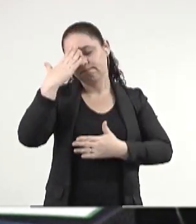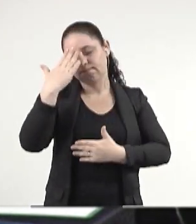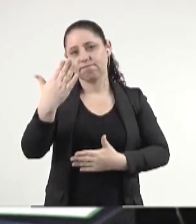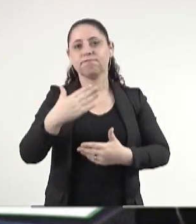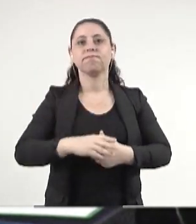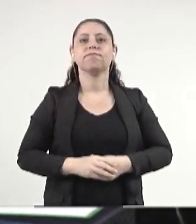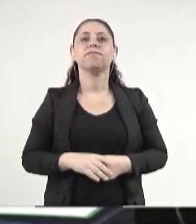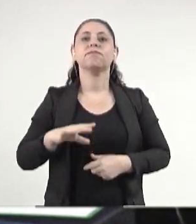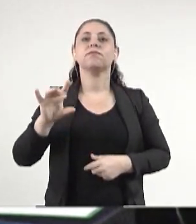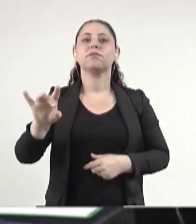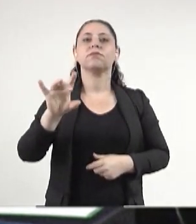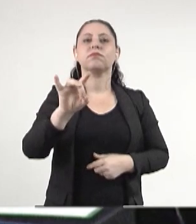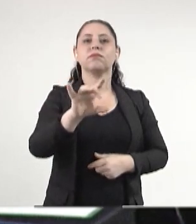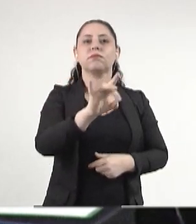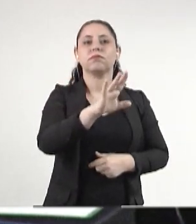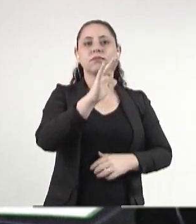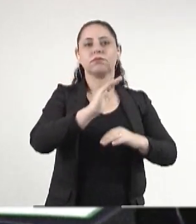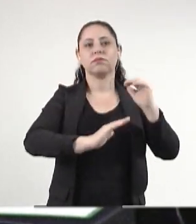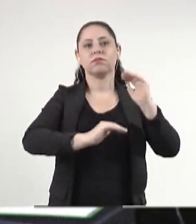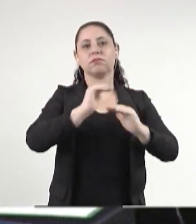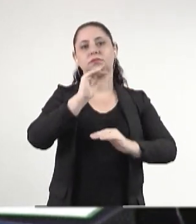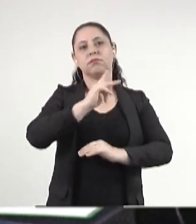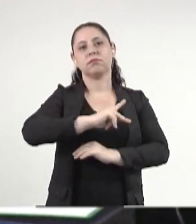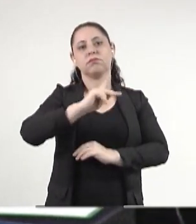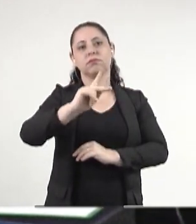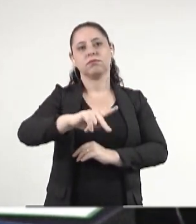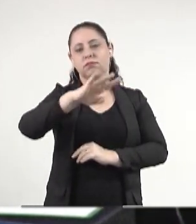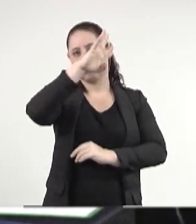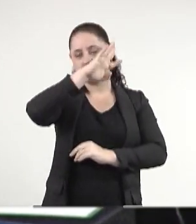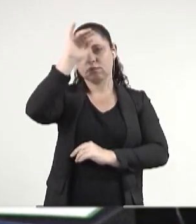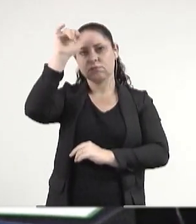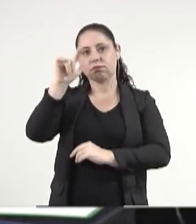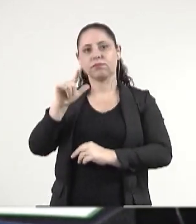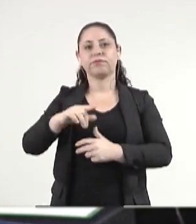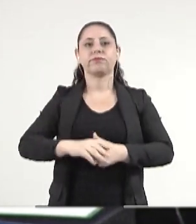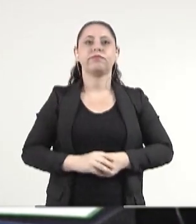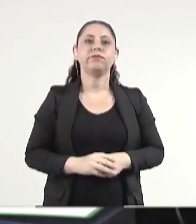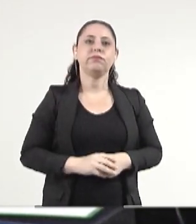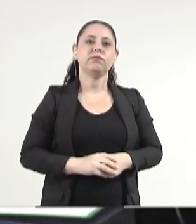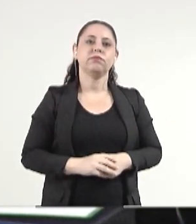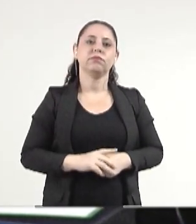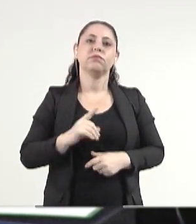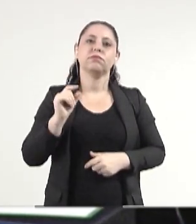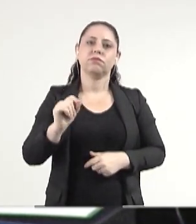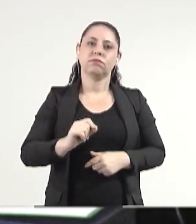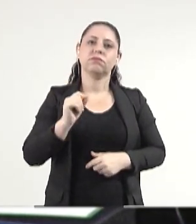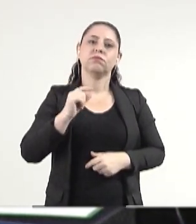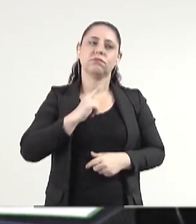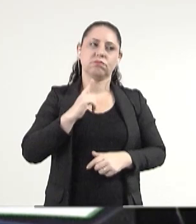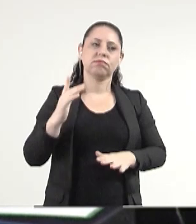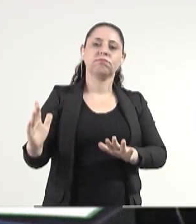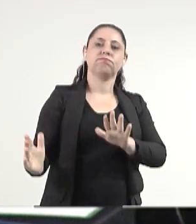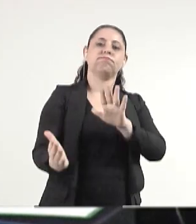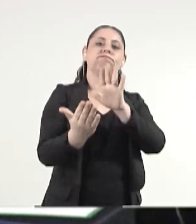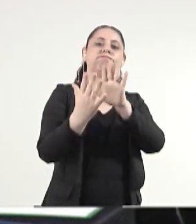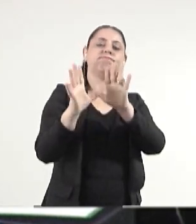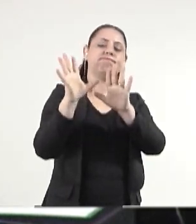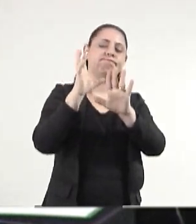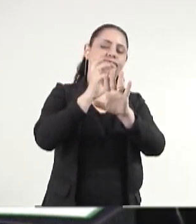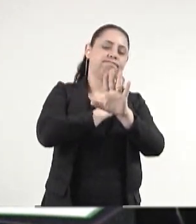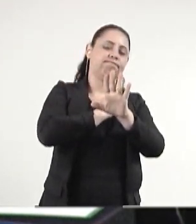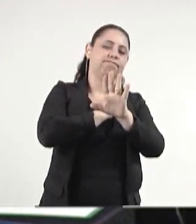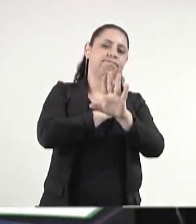gratidão a cada professor, a cada professora de Mato Grosso do Sul, que encaram com determinação e